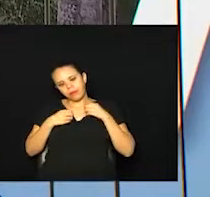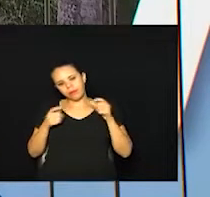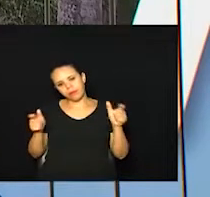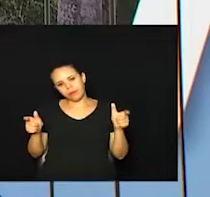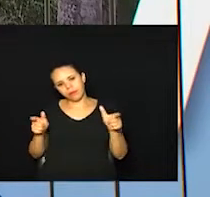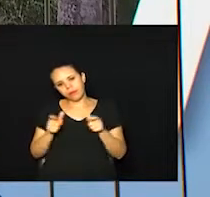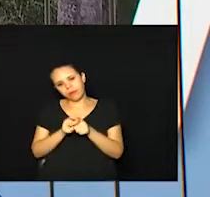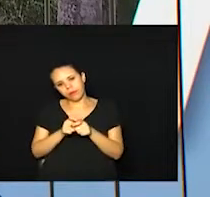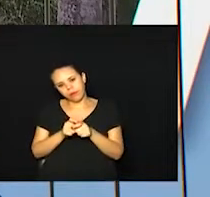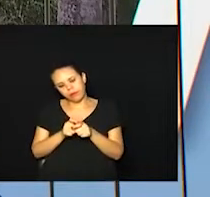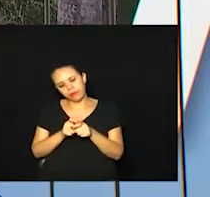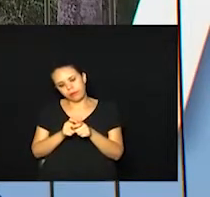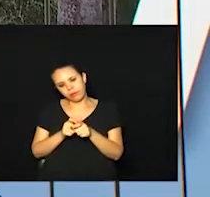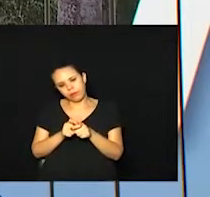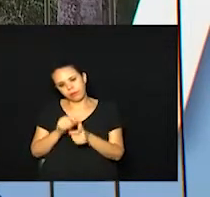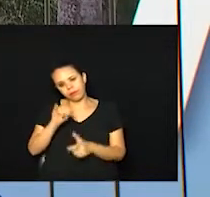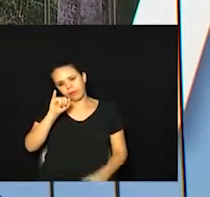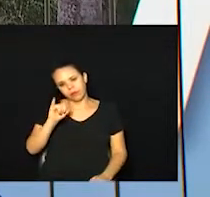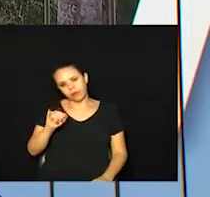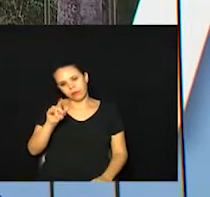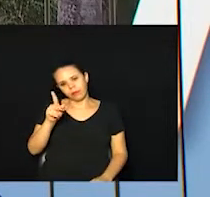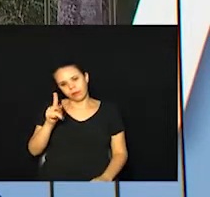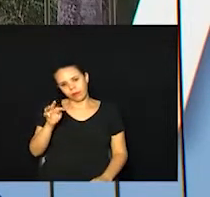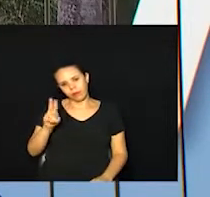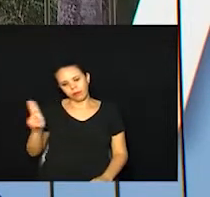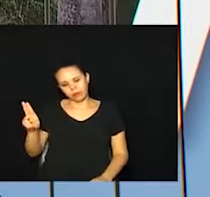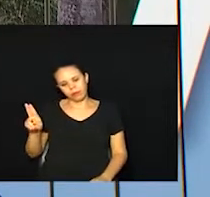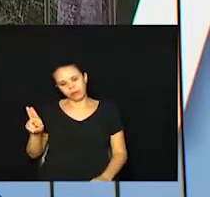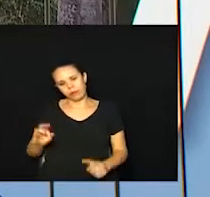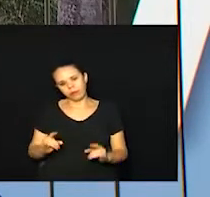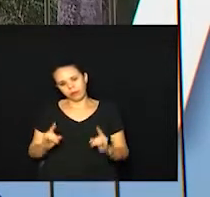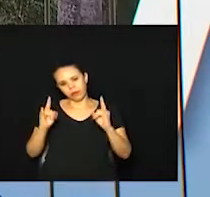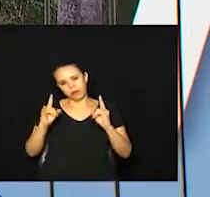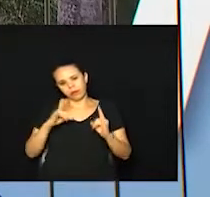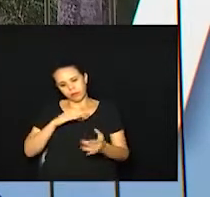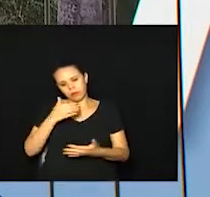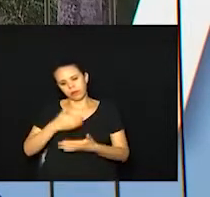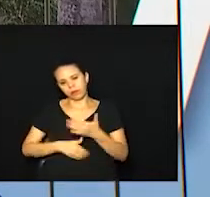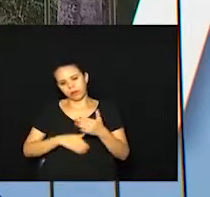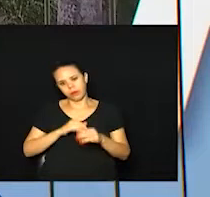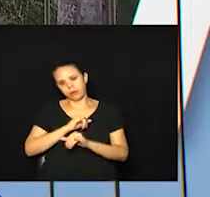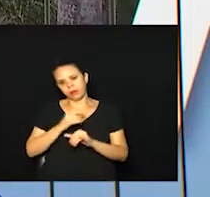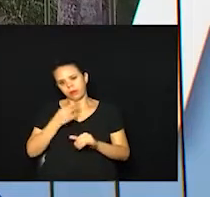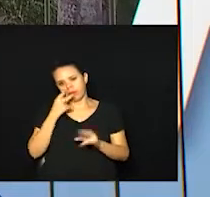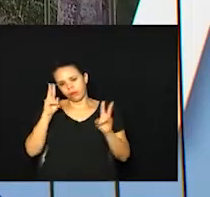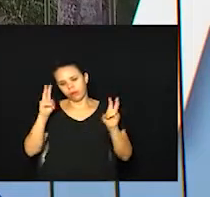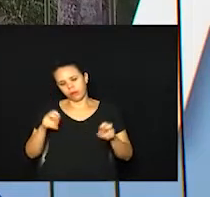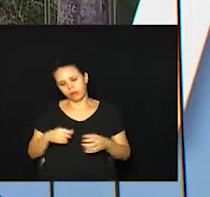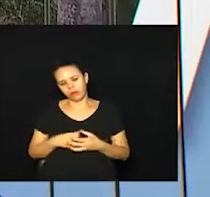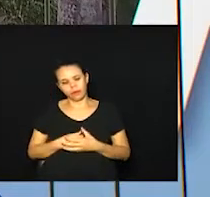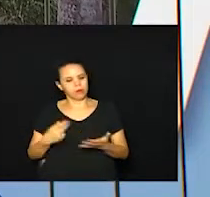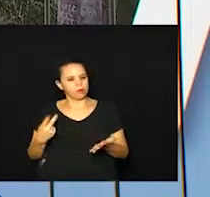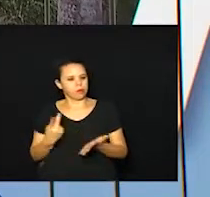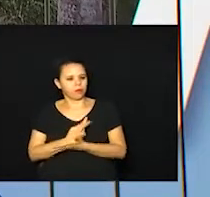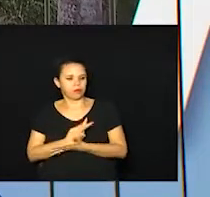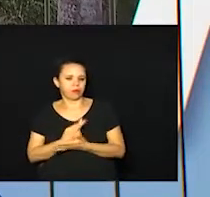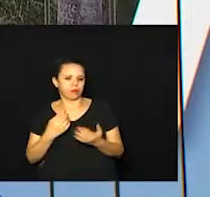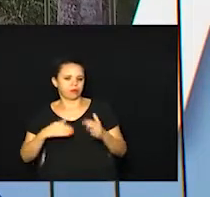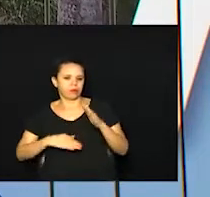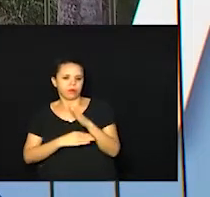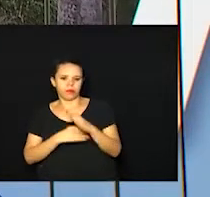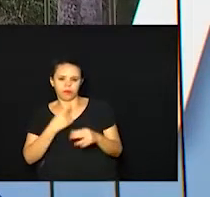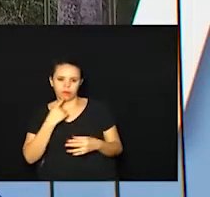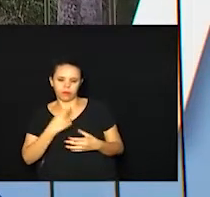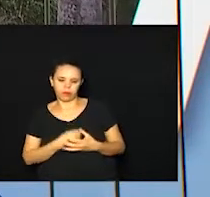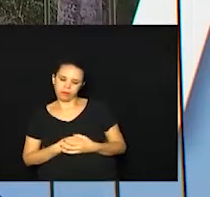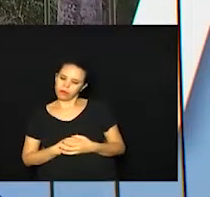redução de IPTU para grandes galpões na cidade. Então, eu quero só destacar esse contrassenso da Câmara de